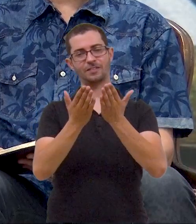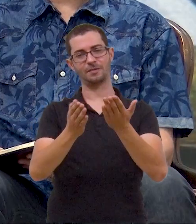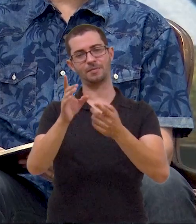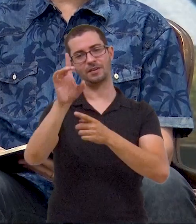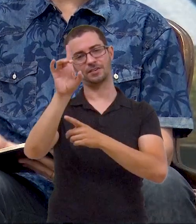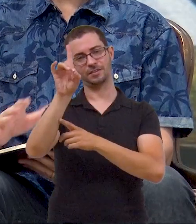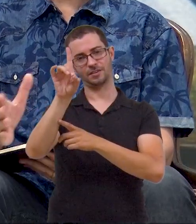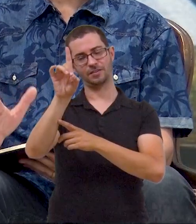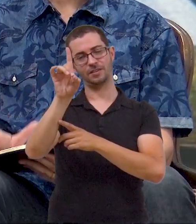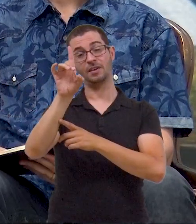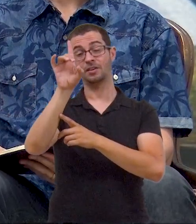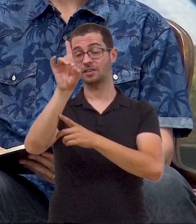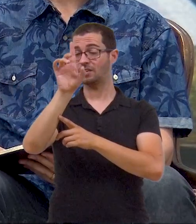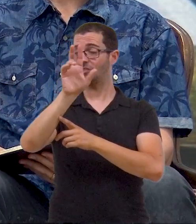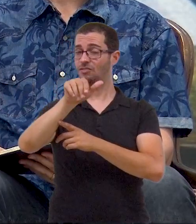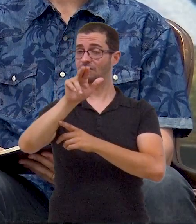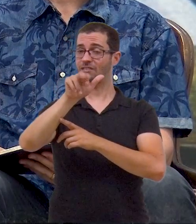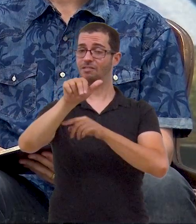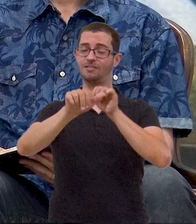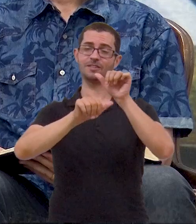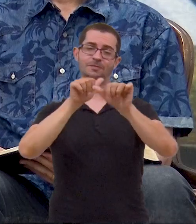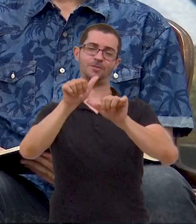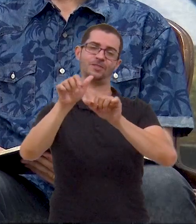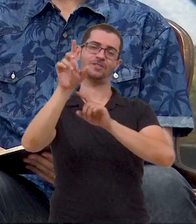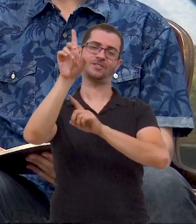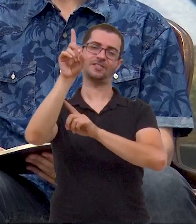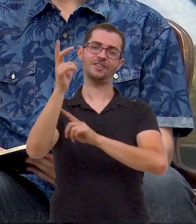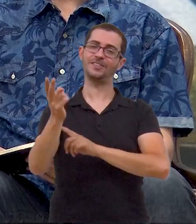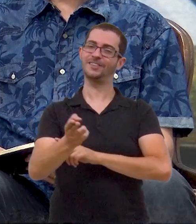Deus, de um Deus que não muda, que é eterno.